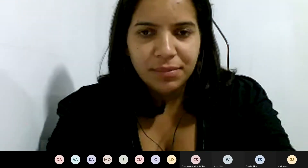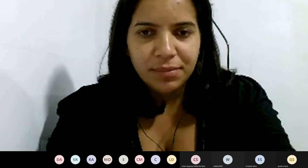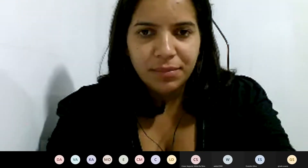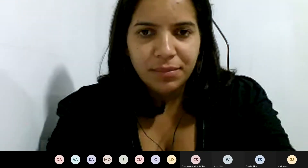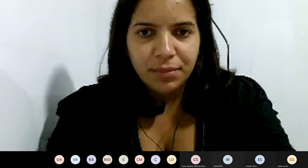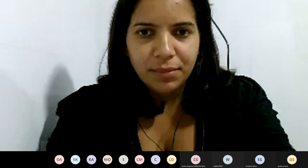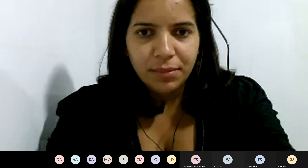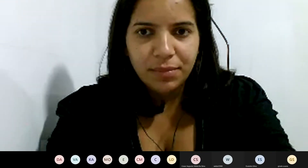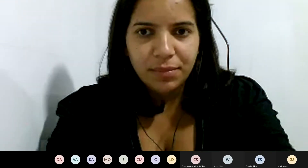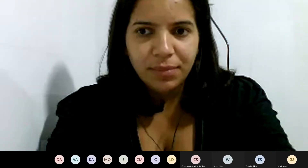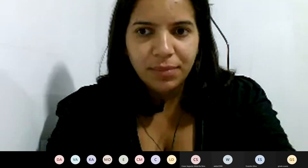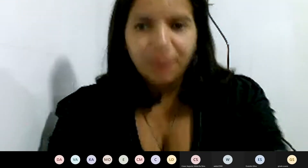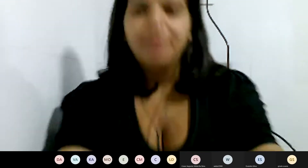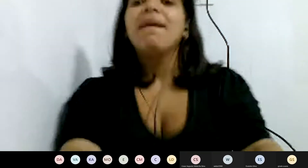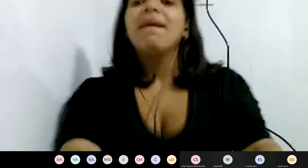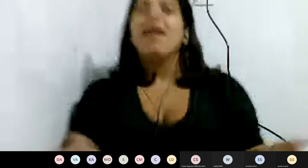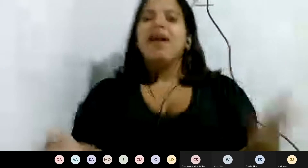Estão conseguindo me ouvir?